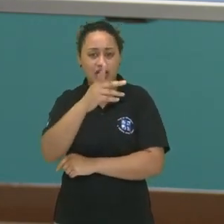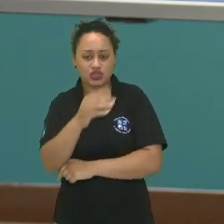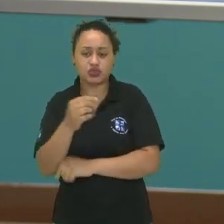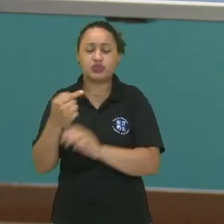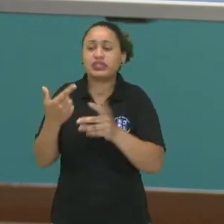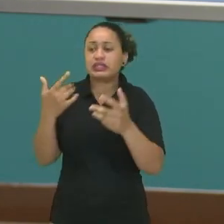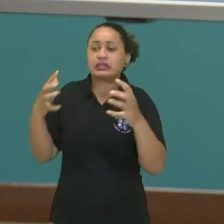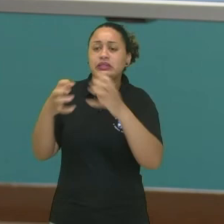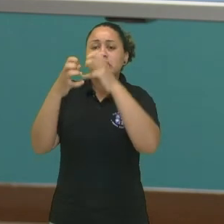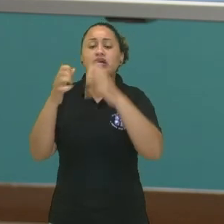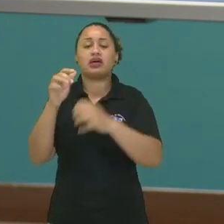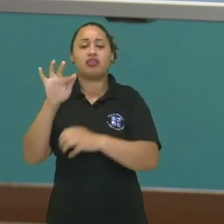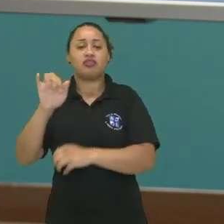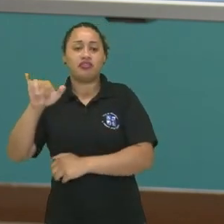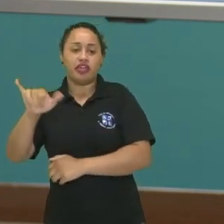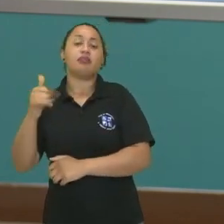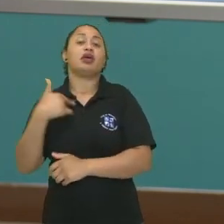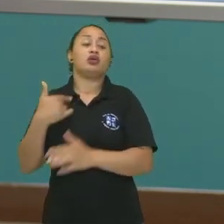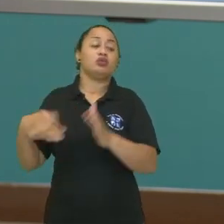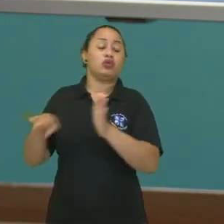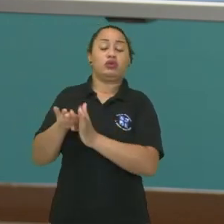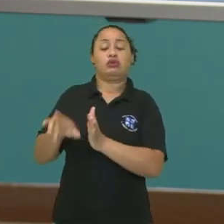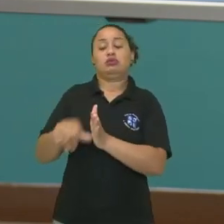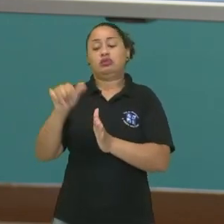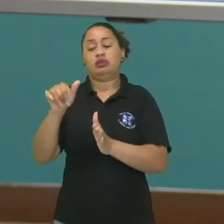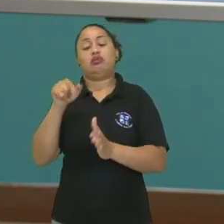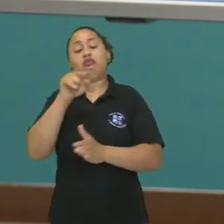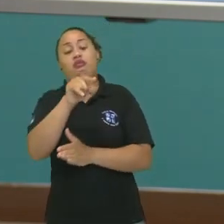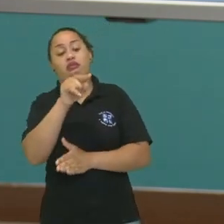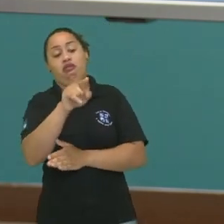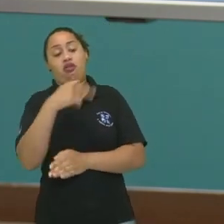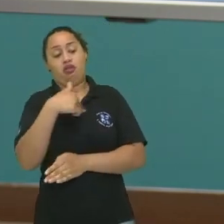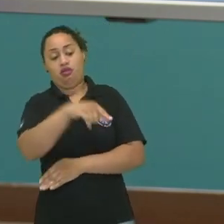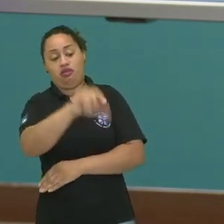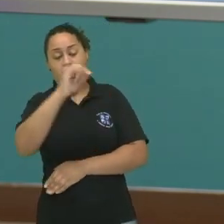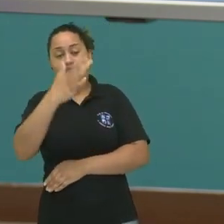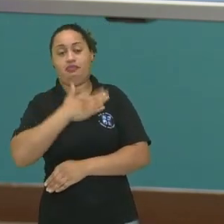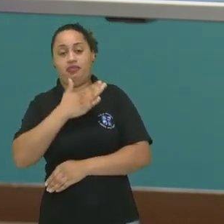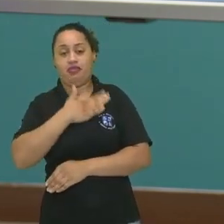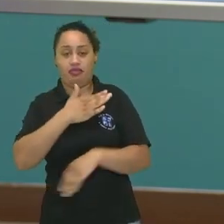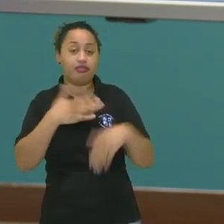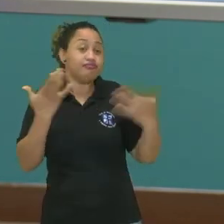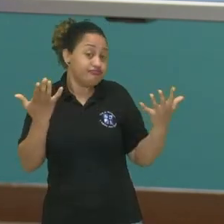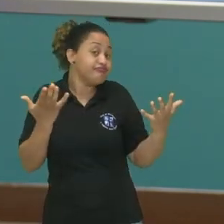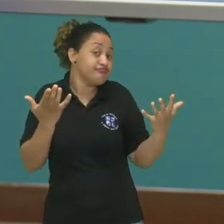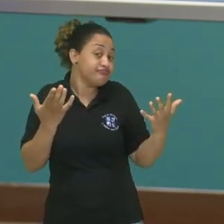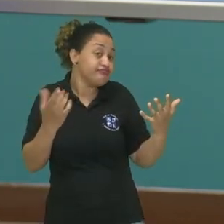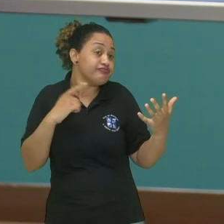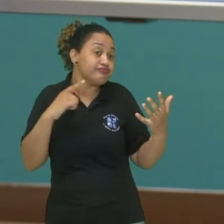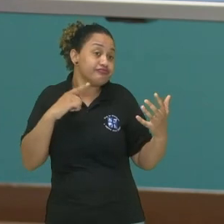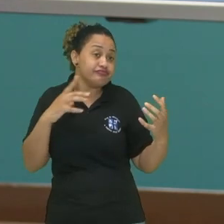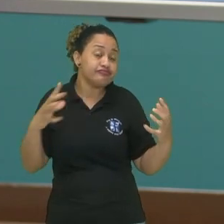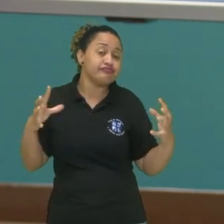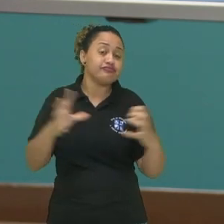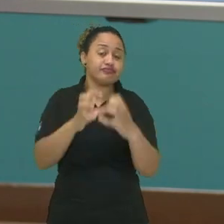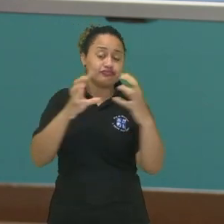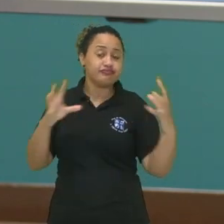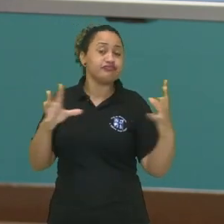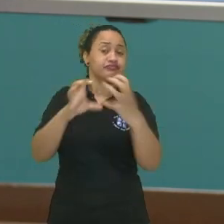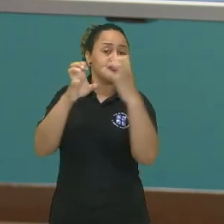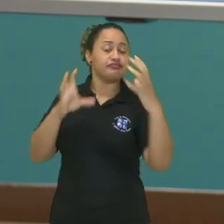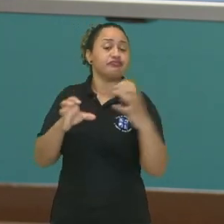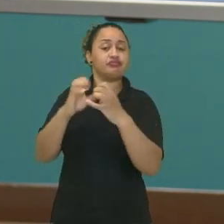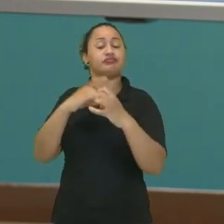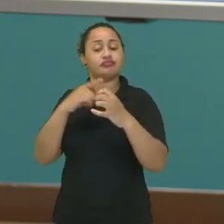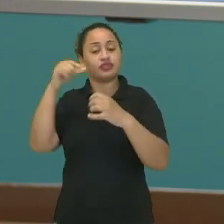ó, cheguei primeiro, essa fêmea é minha. Então, tem essa questão desarmônica entre